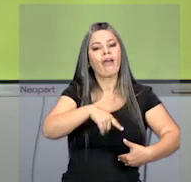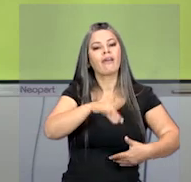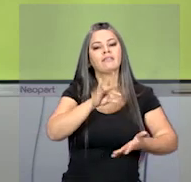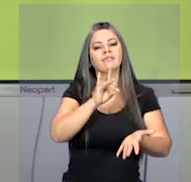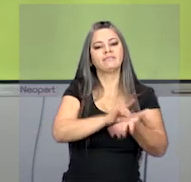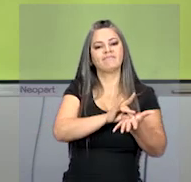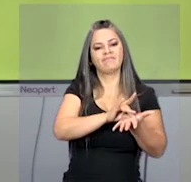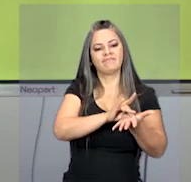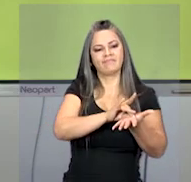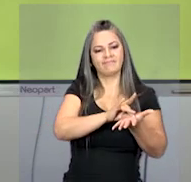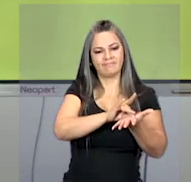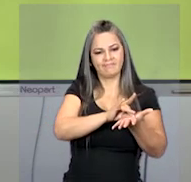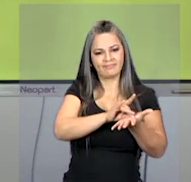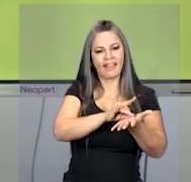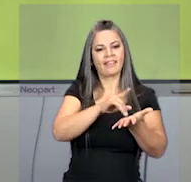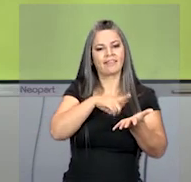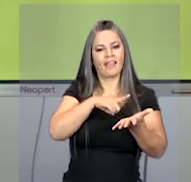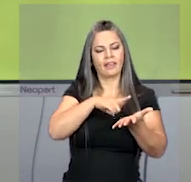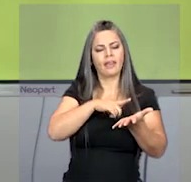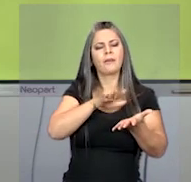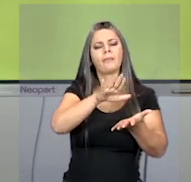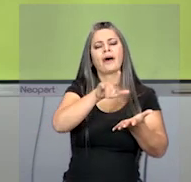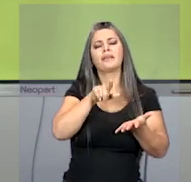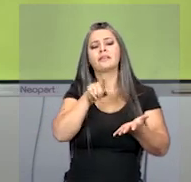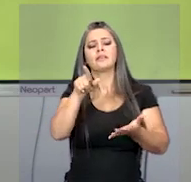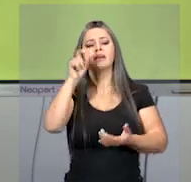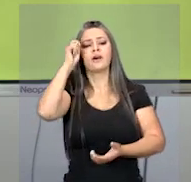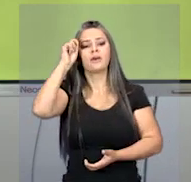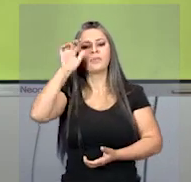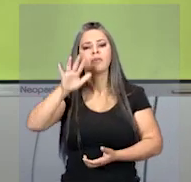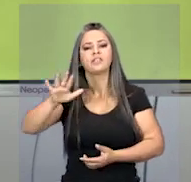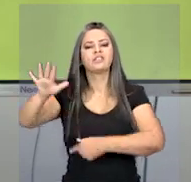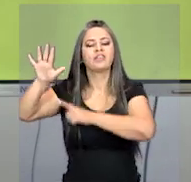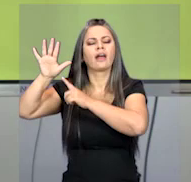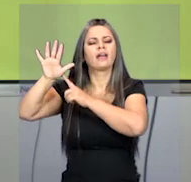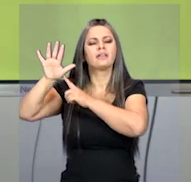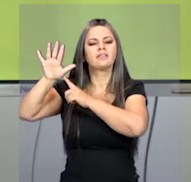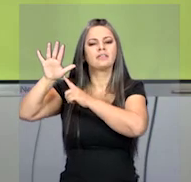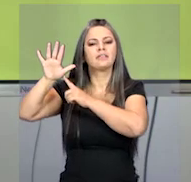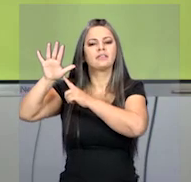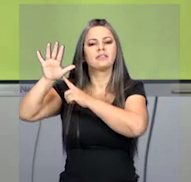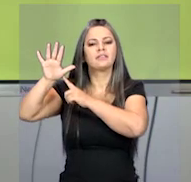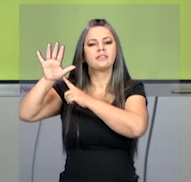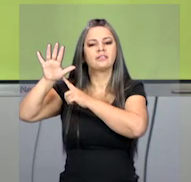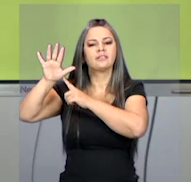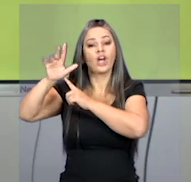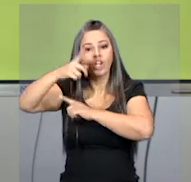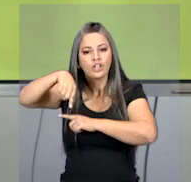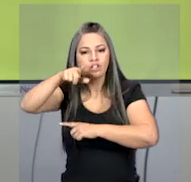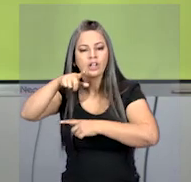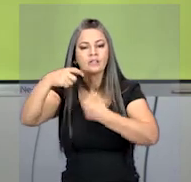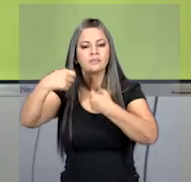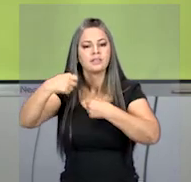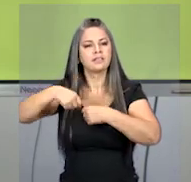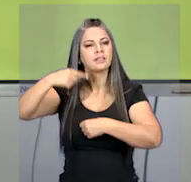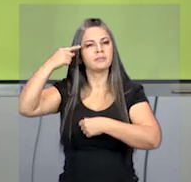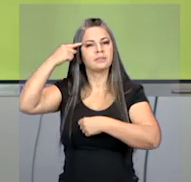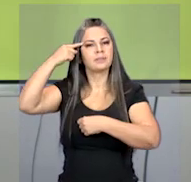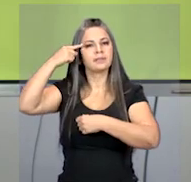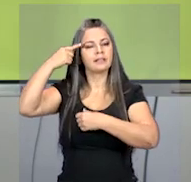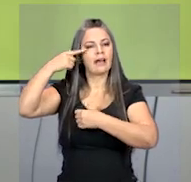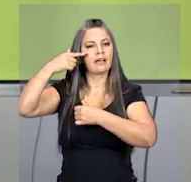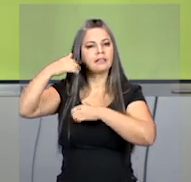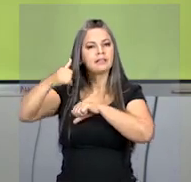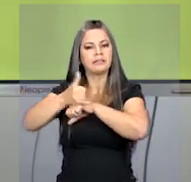entra aí mesmo. Onde nós devemos pensar em soluções para resolver esse